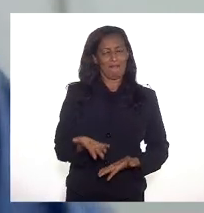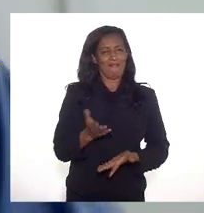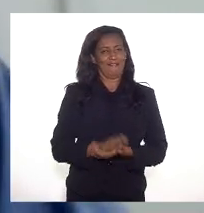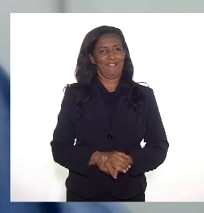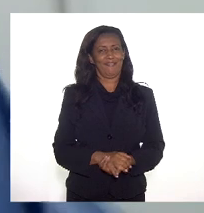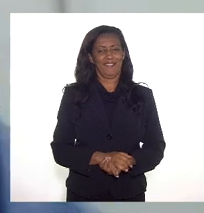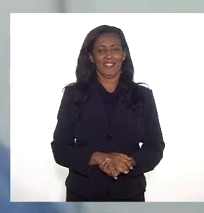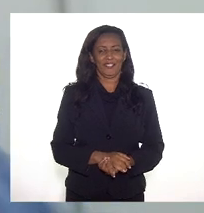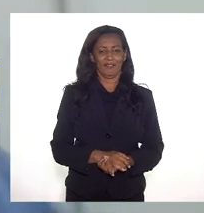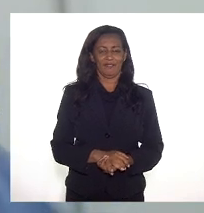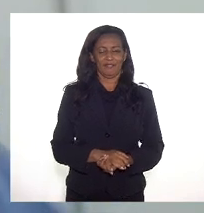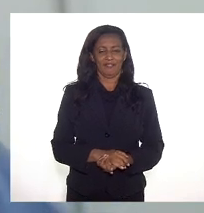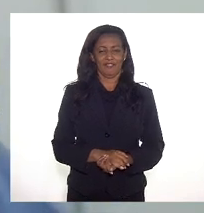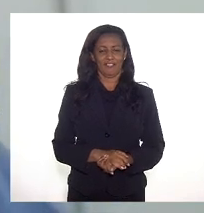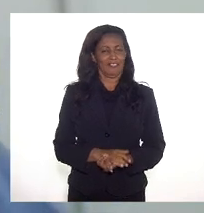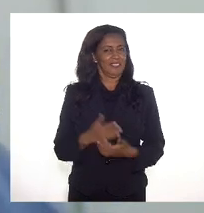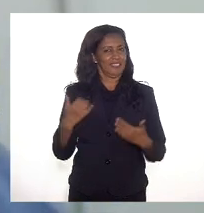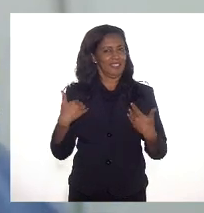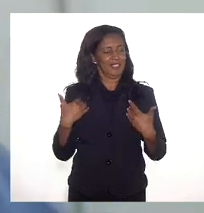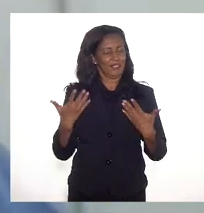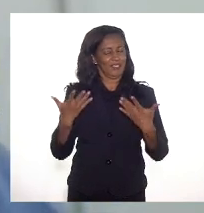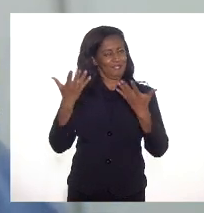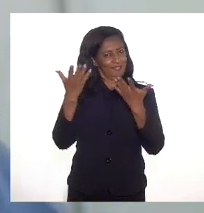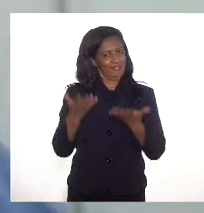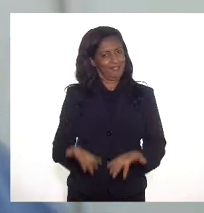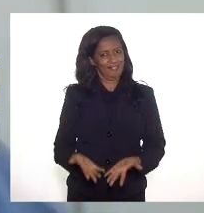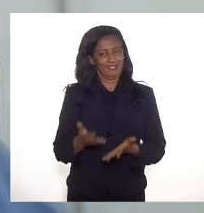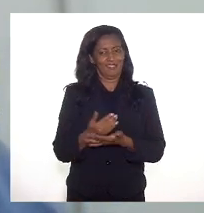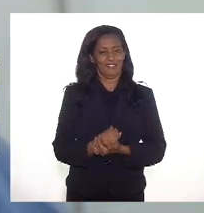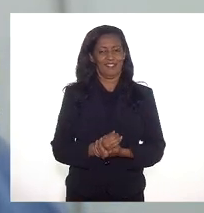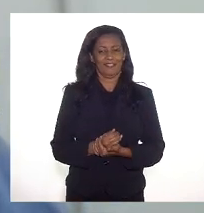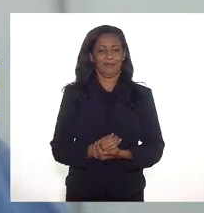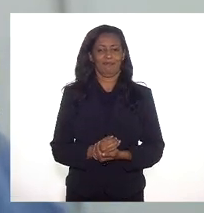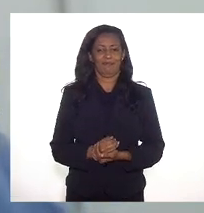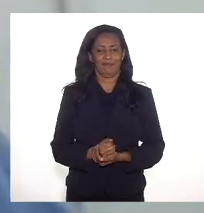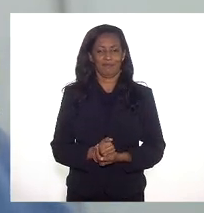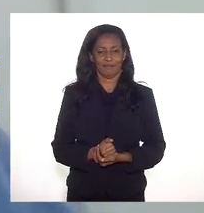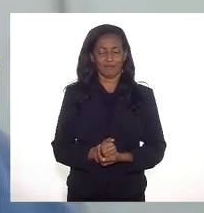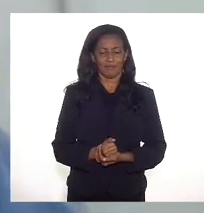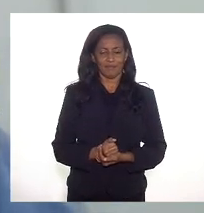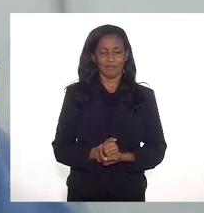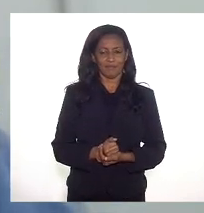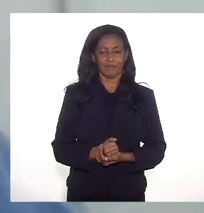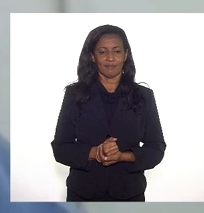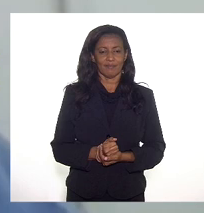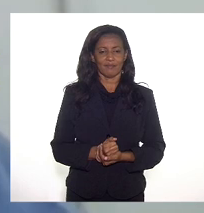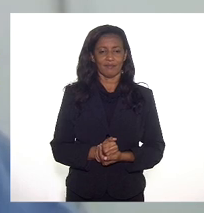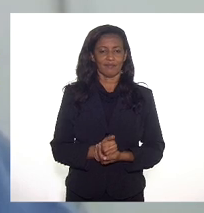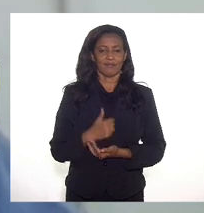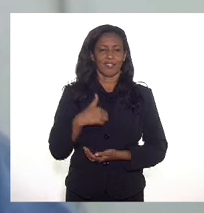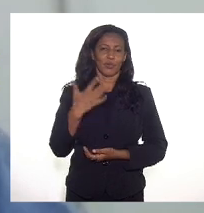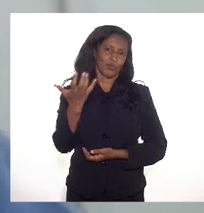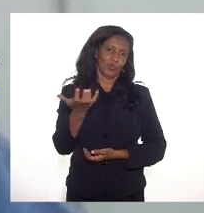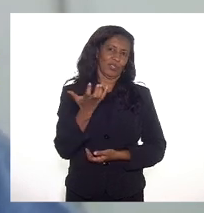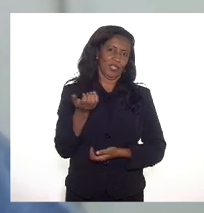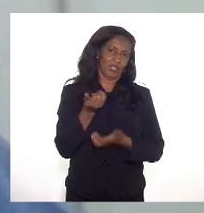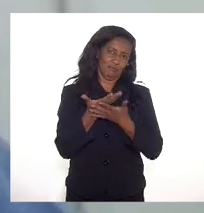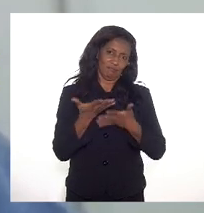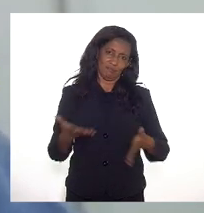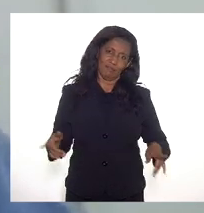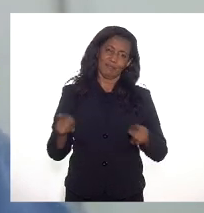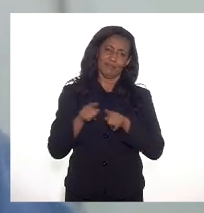fluminense. Então, homenageando Vossa Excelência, deputado Marco Costa, eu queria homenagear